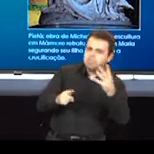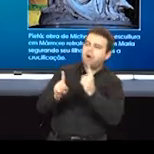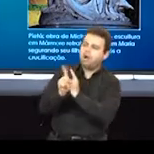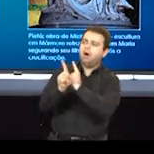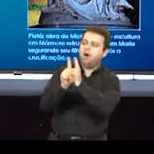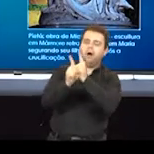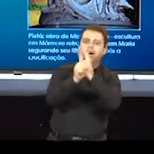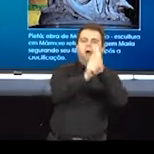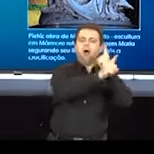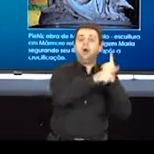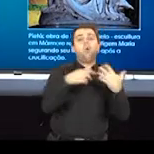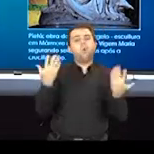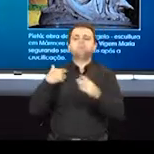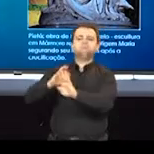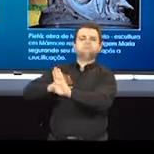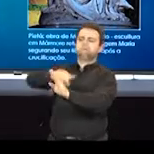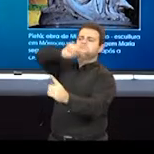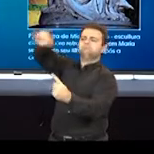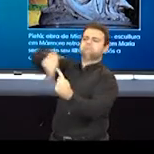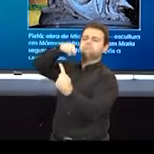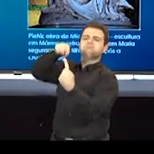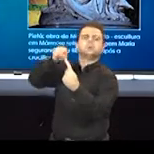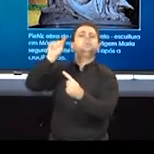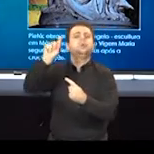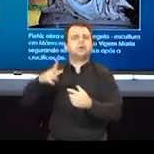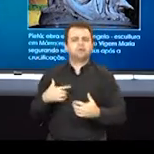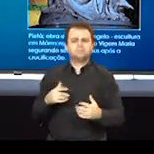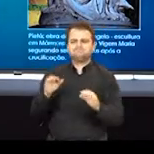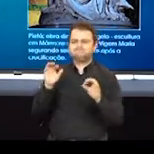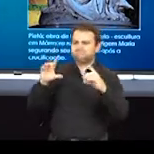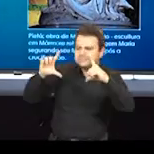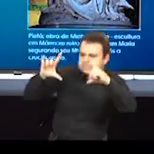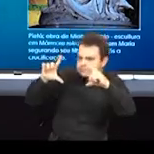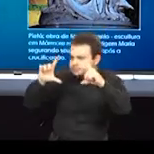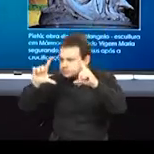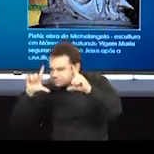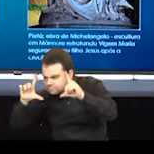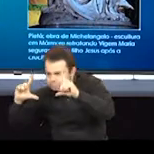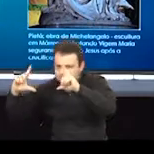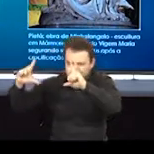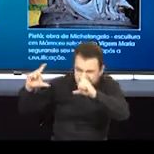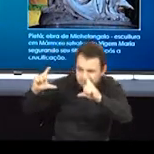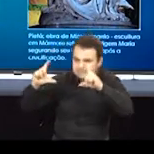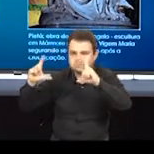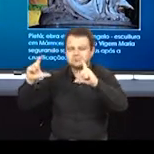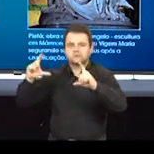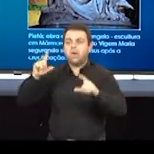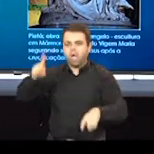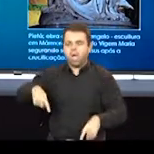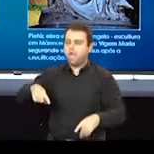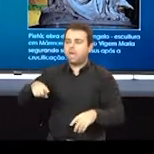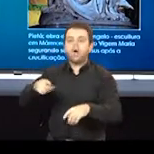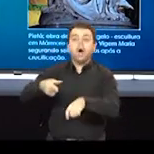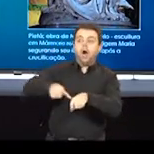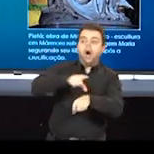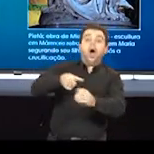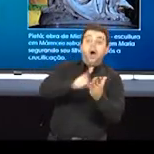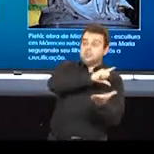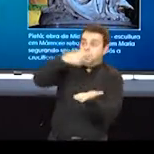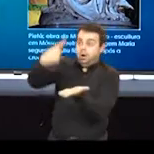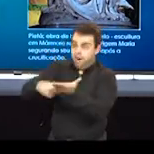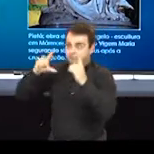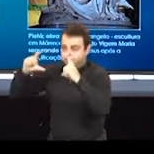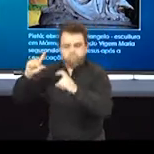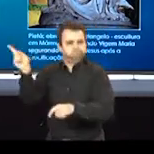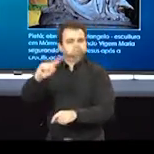na intencionalidade. Por que será que ele tirou essa foto desse ângulo, dessa forma? Não foi uma foto forjada, é uma foto real, tá?